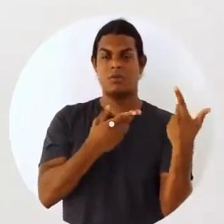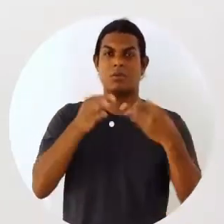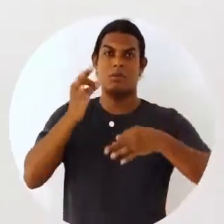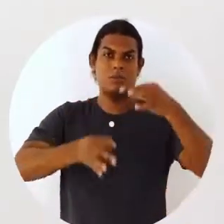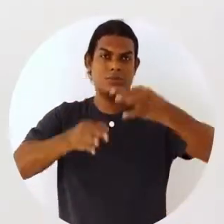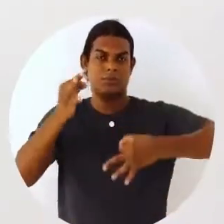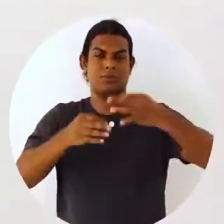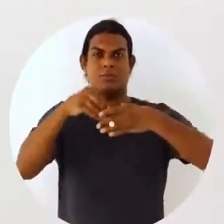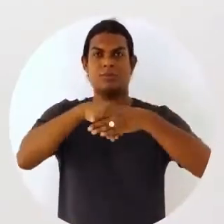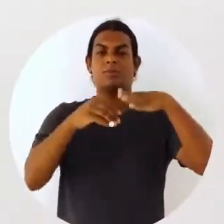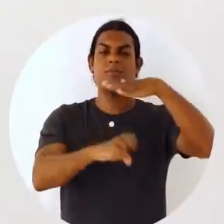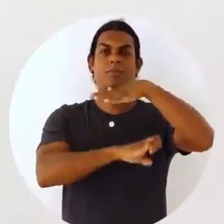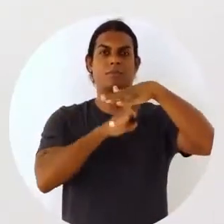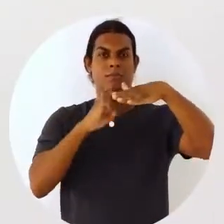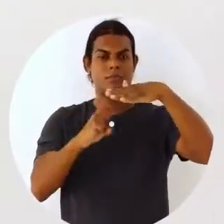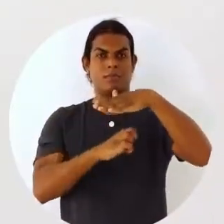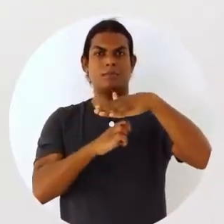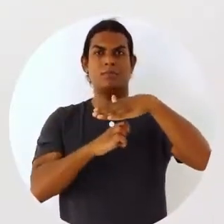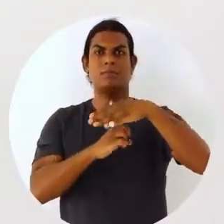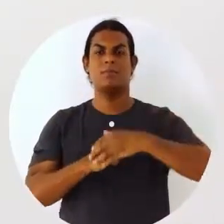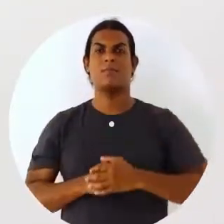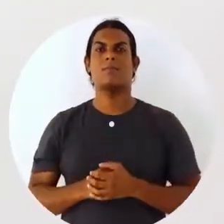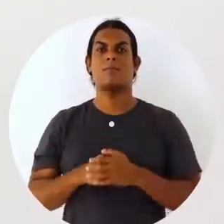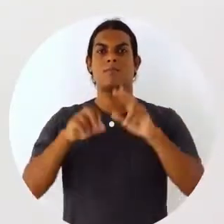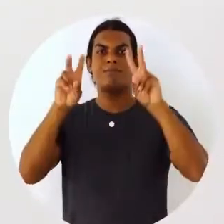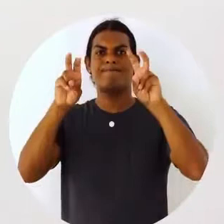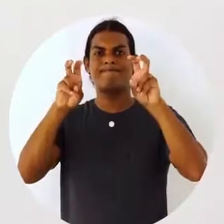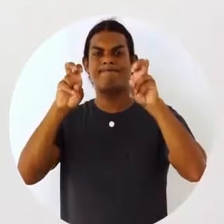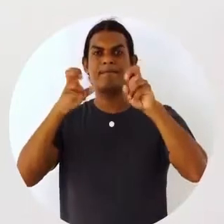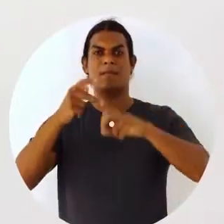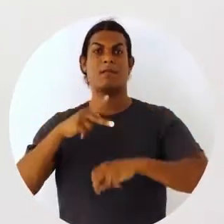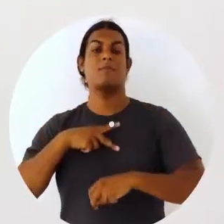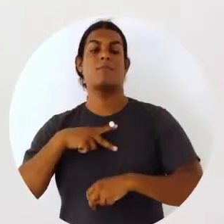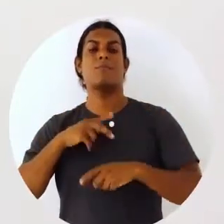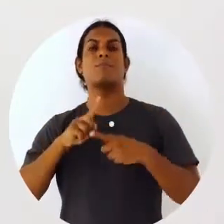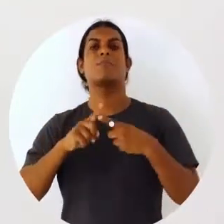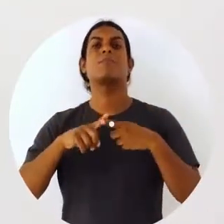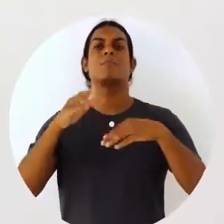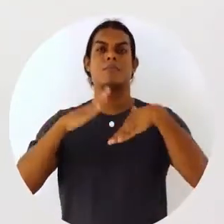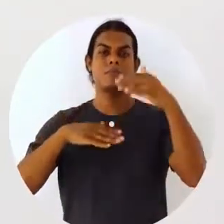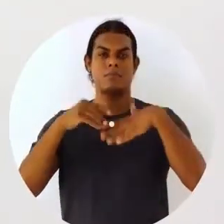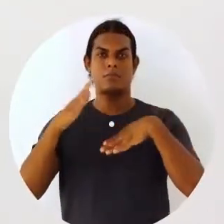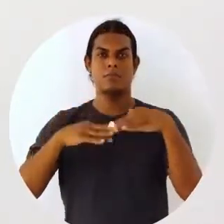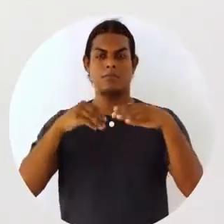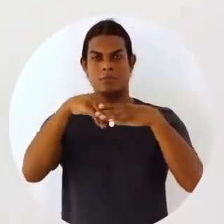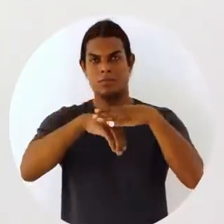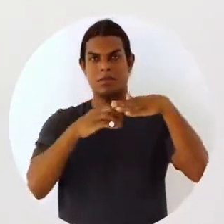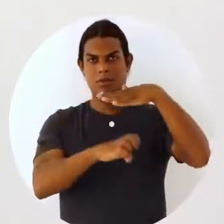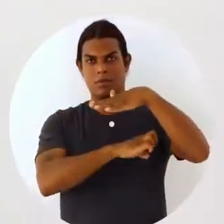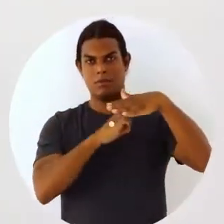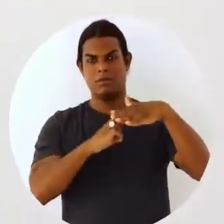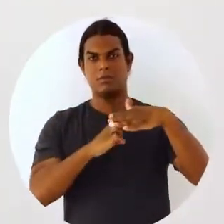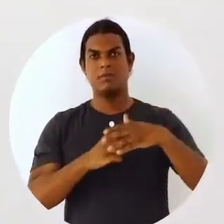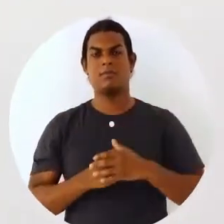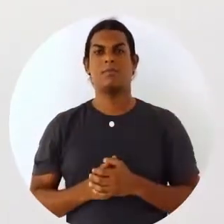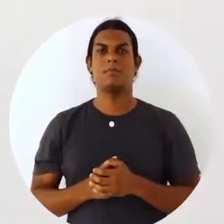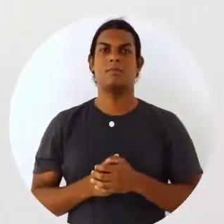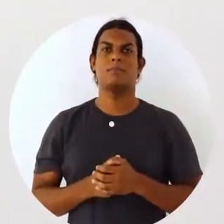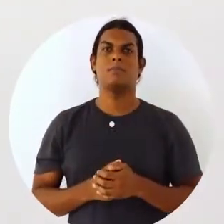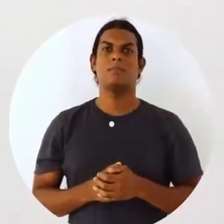aspectos profissionais dos aspectos pessoais da vida dos profissionais dentro da organização, certo?